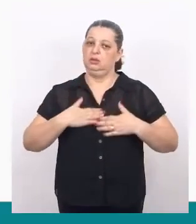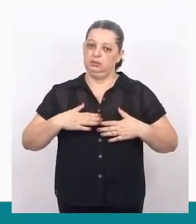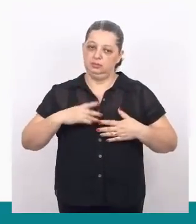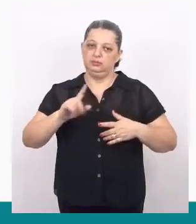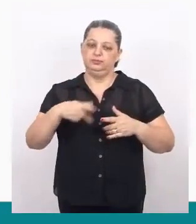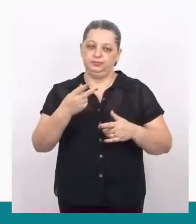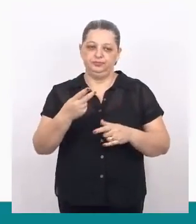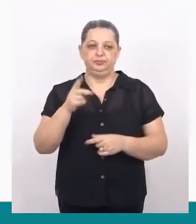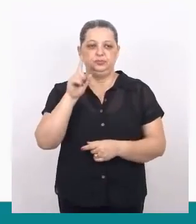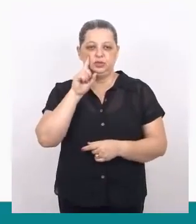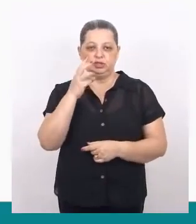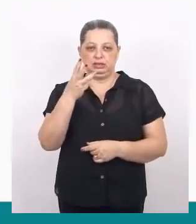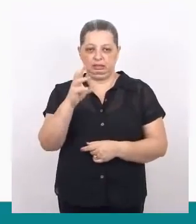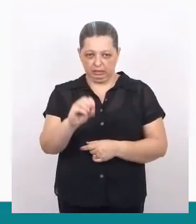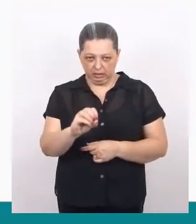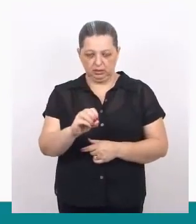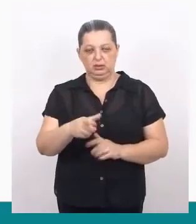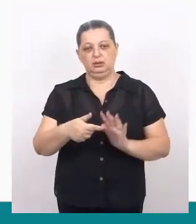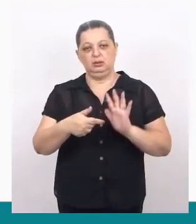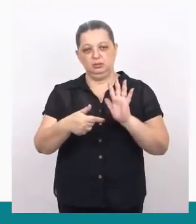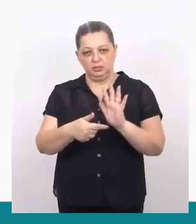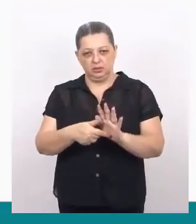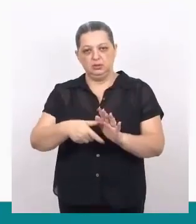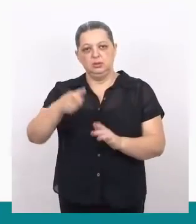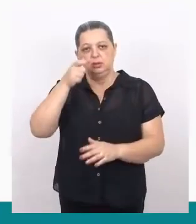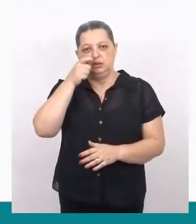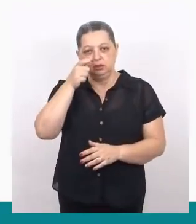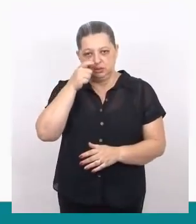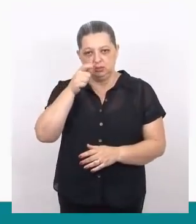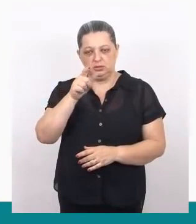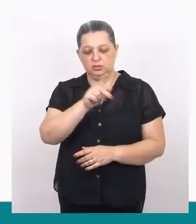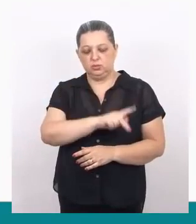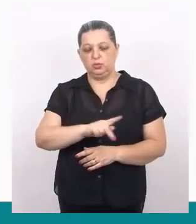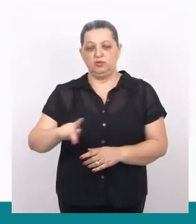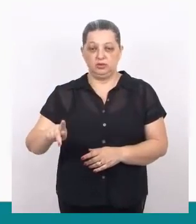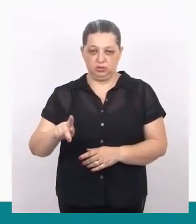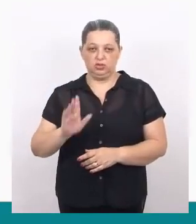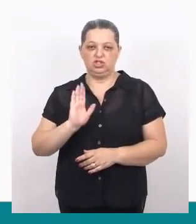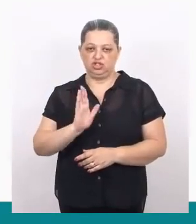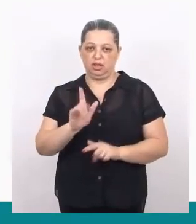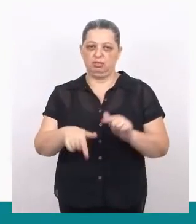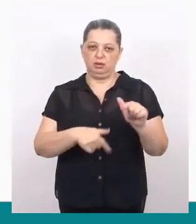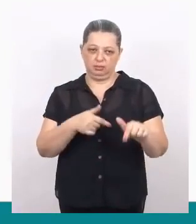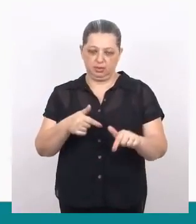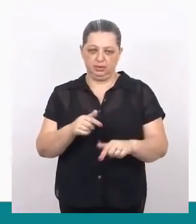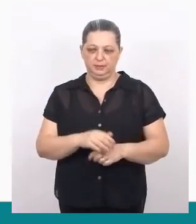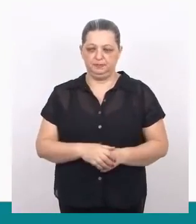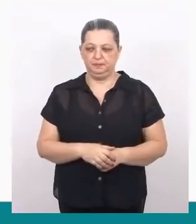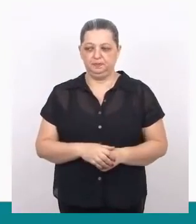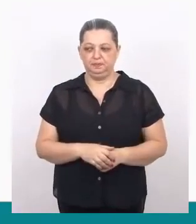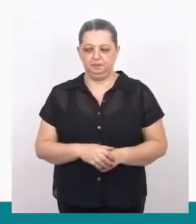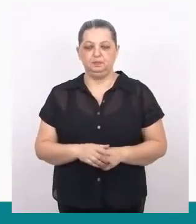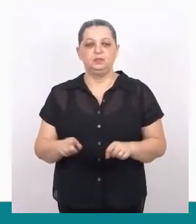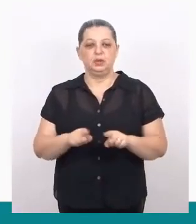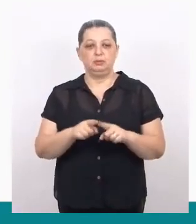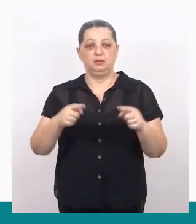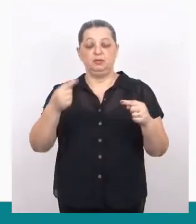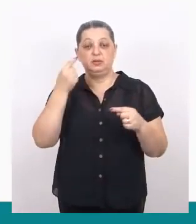dia 30 acontece a manifestação de interesse dos docentes efetivos e antes disso vocês fazem a conferência do